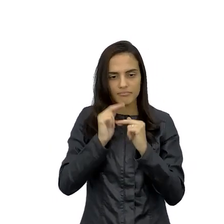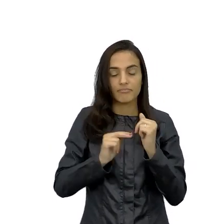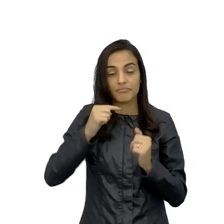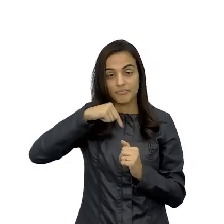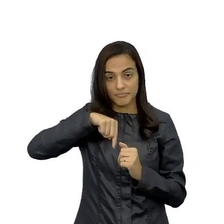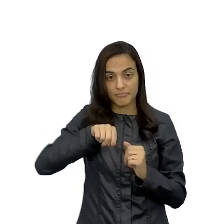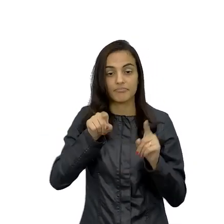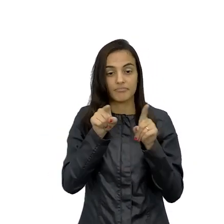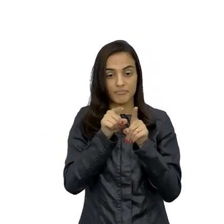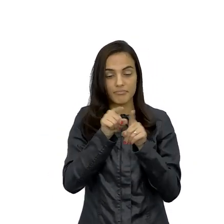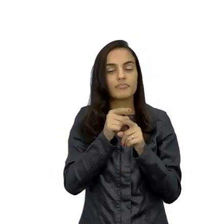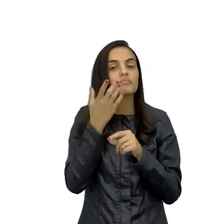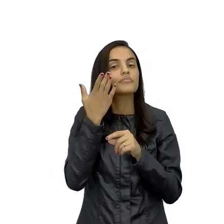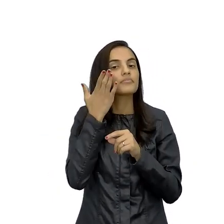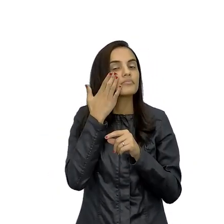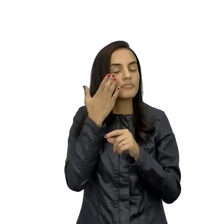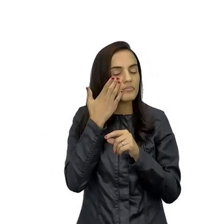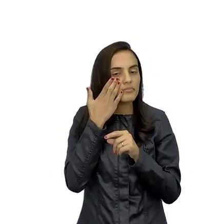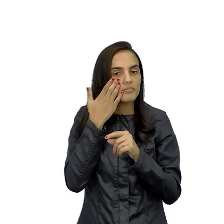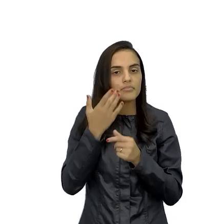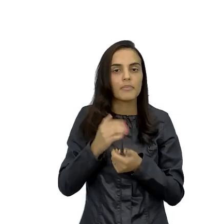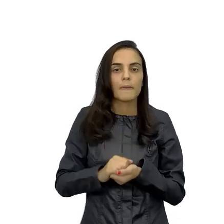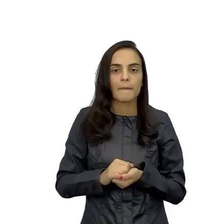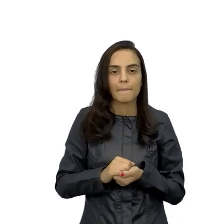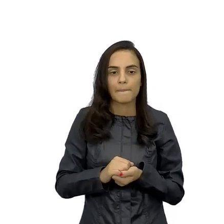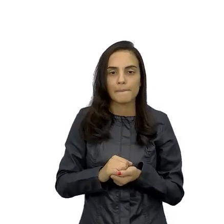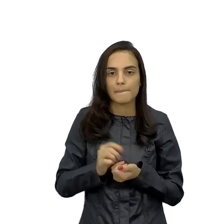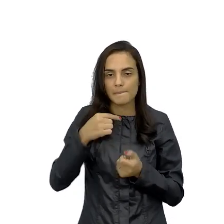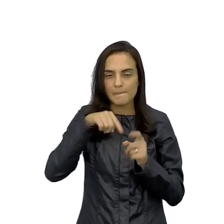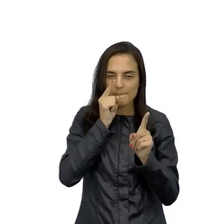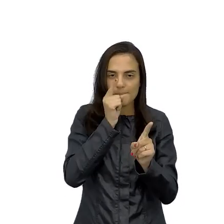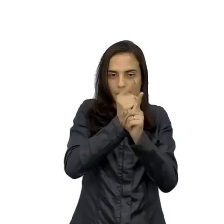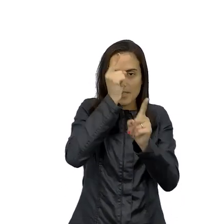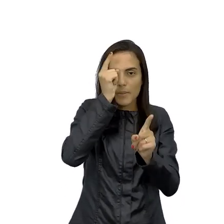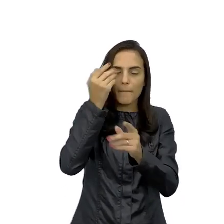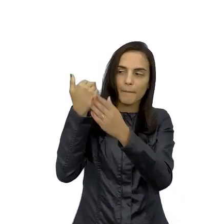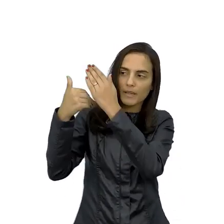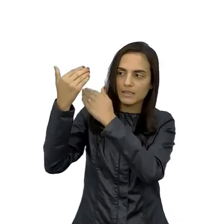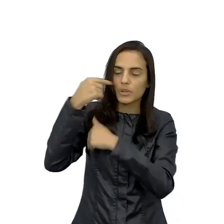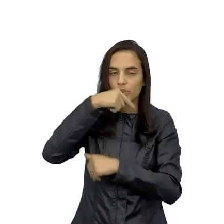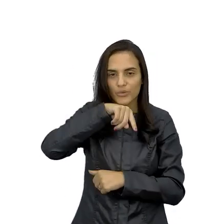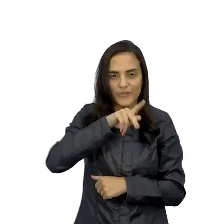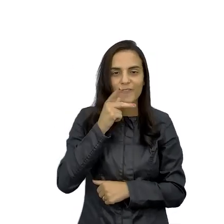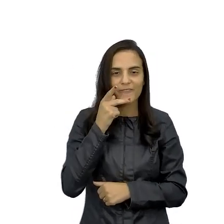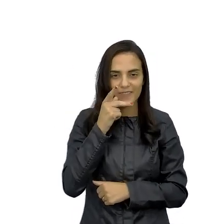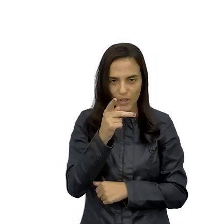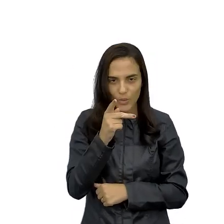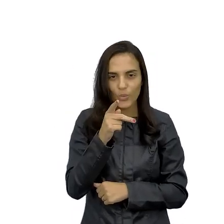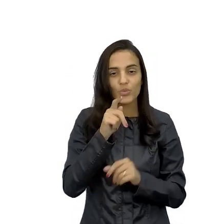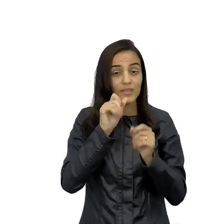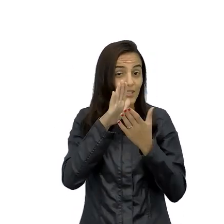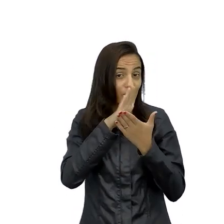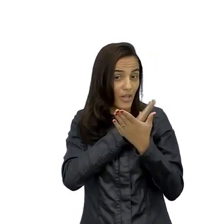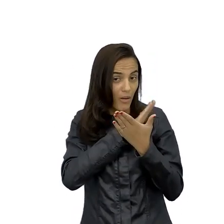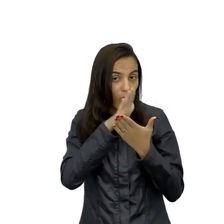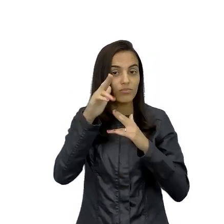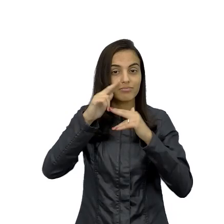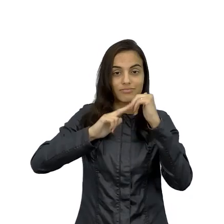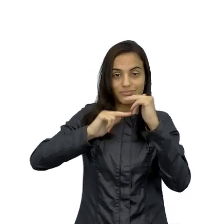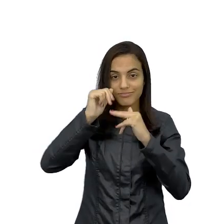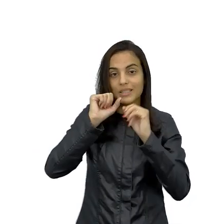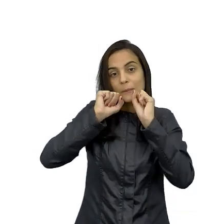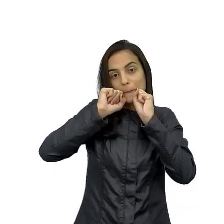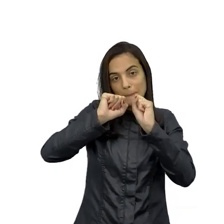gente também sabe que no nosso encontro passado, a gente falou um pouquinho, né, de alguns elementos